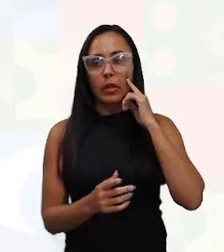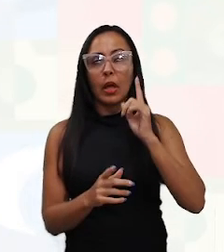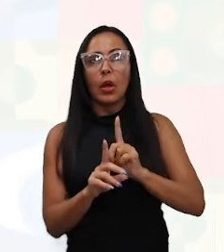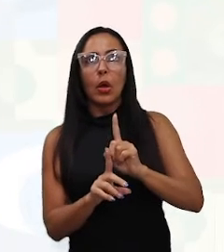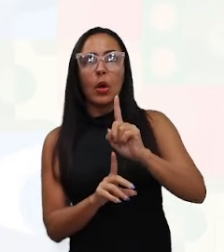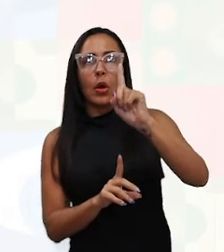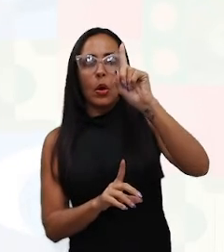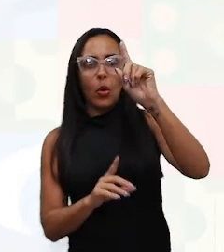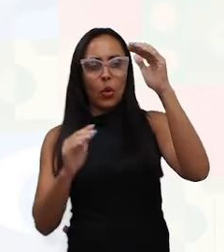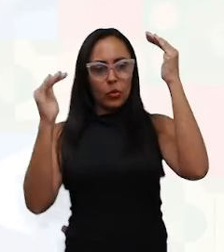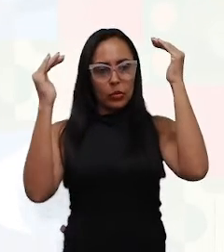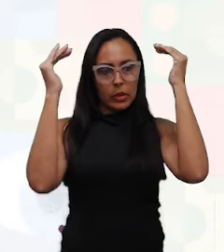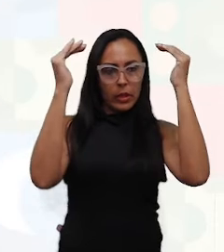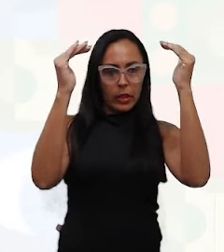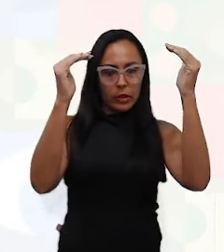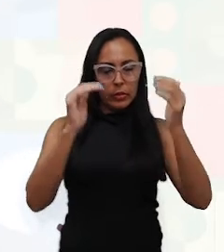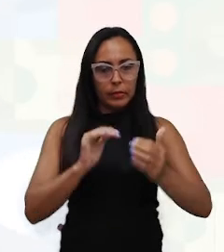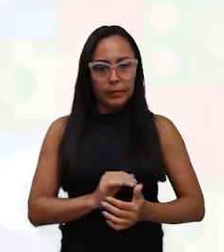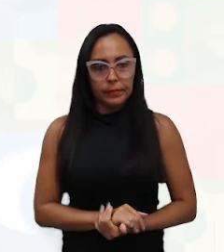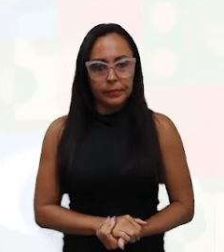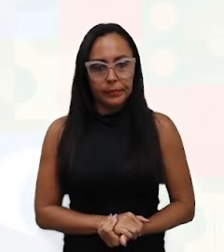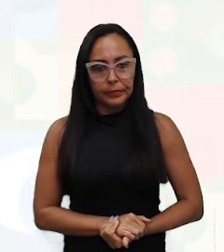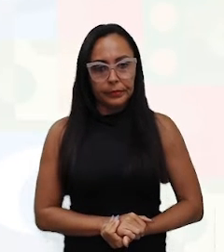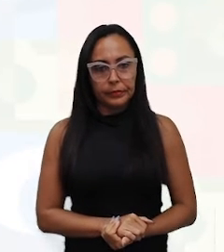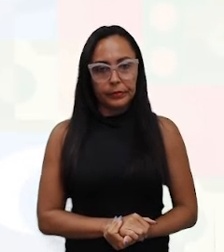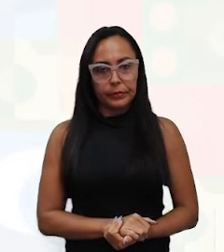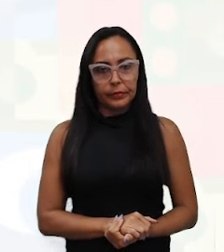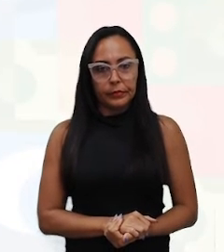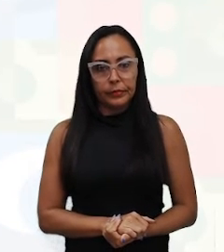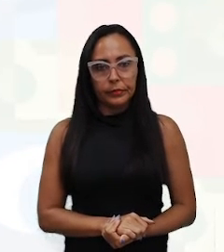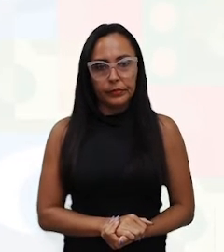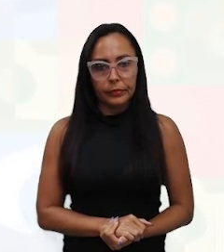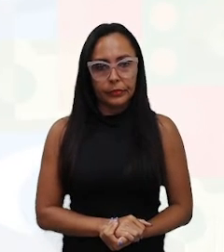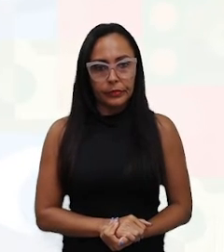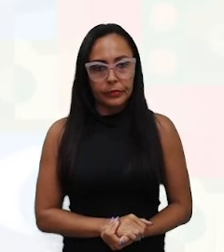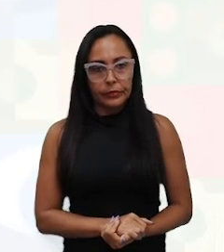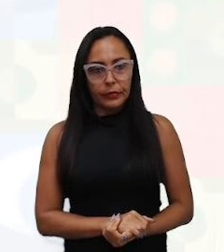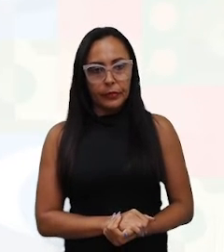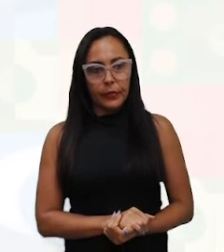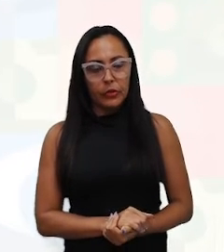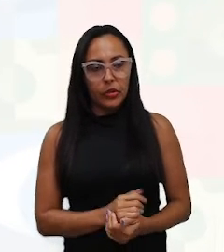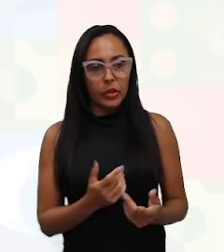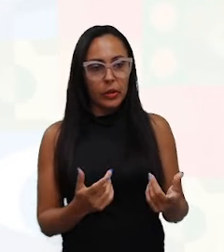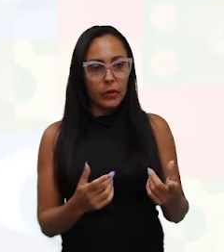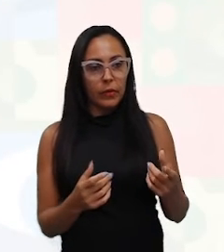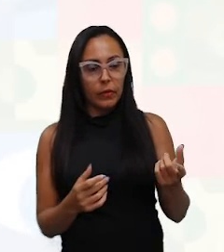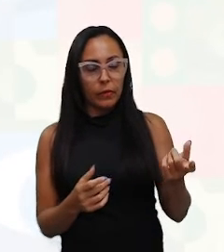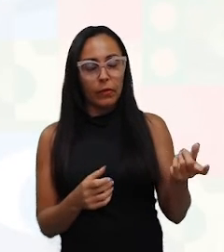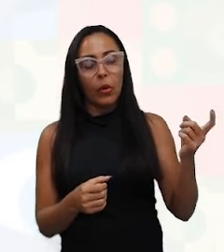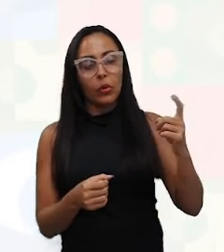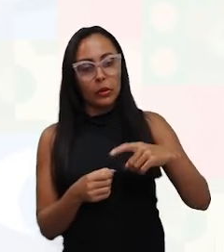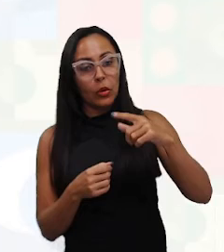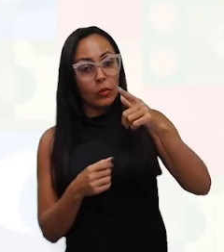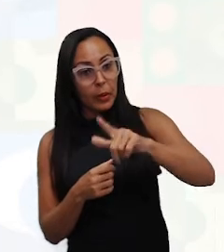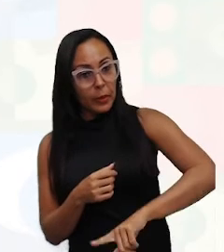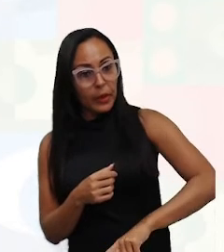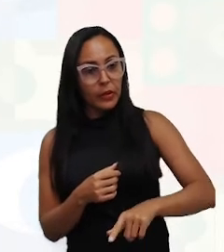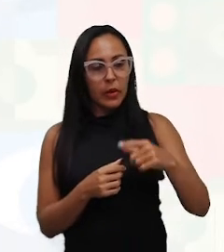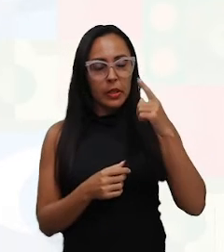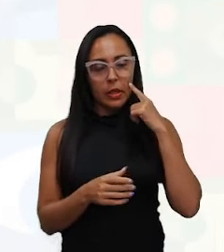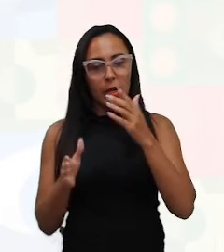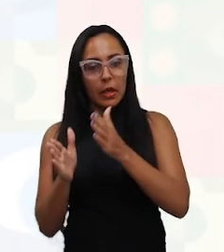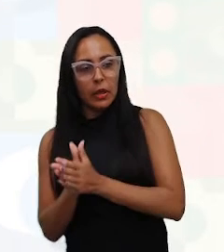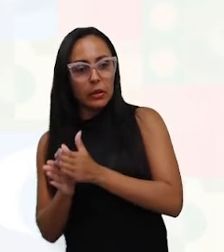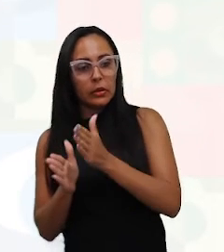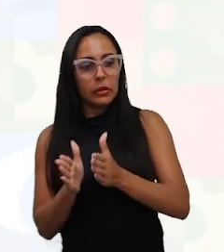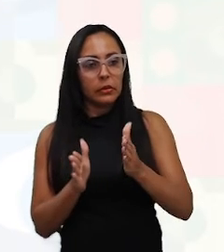altura fosse de 2,70 metros. Quando a gente faz esse retângulo, a gente volta novamente a fazer aquela divisão do